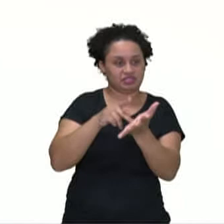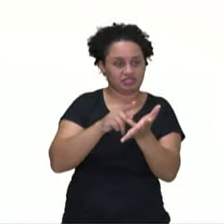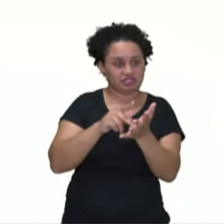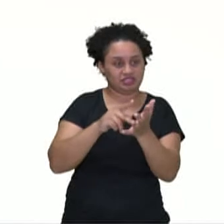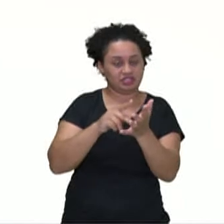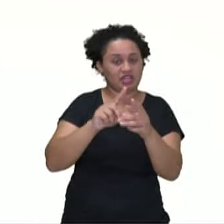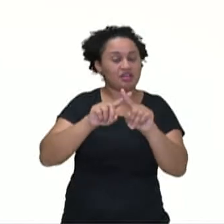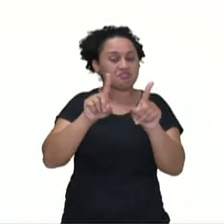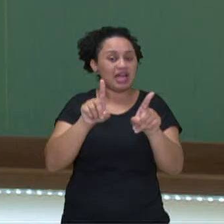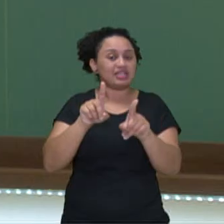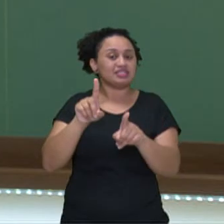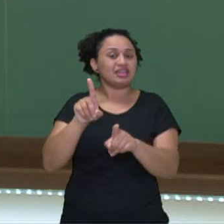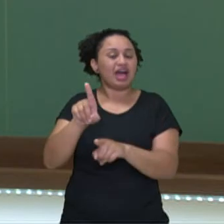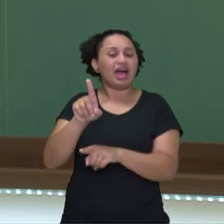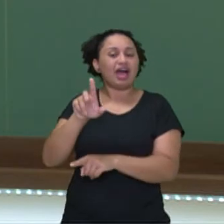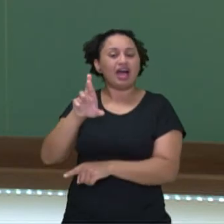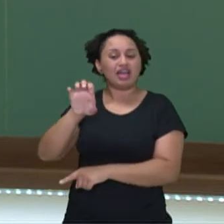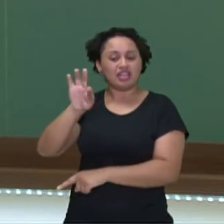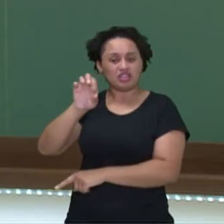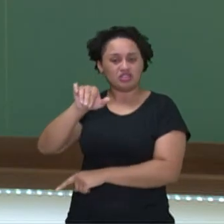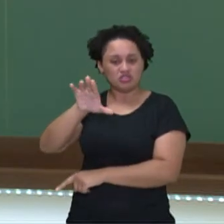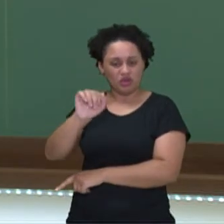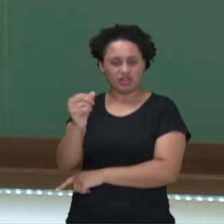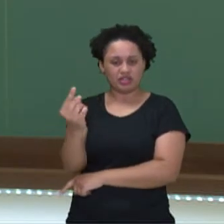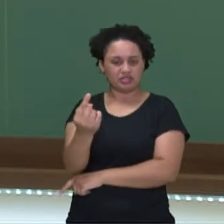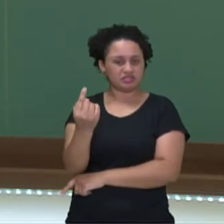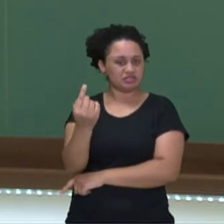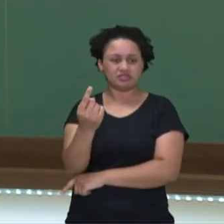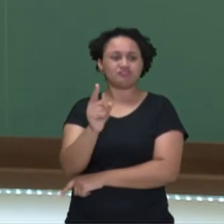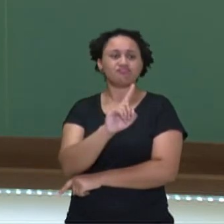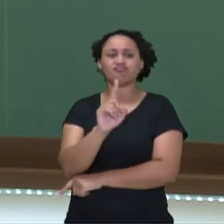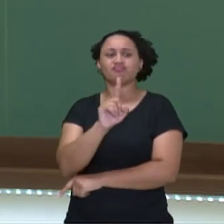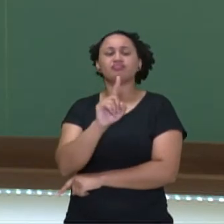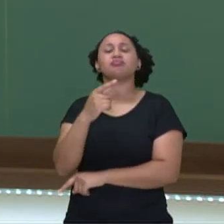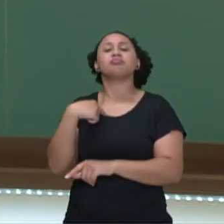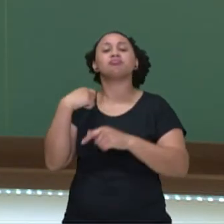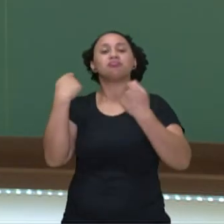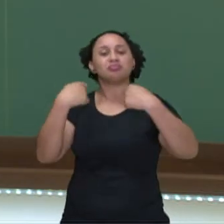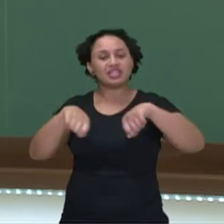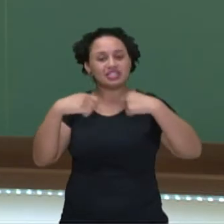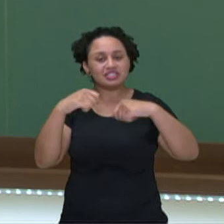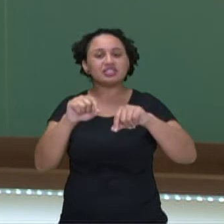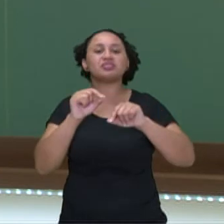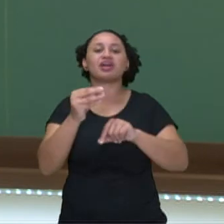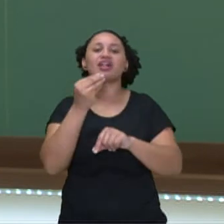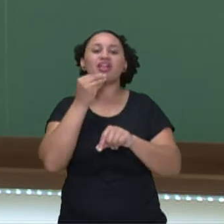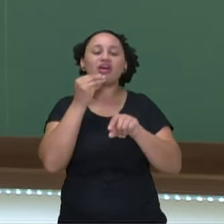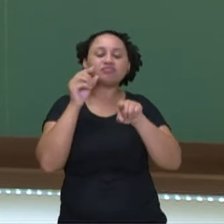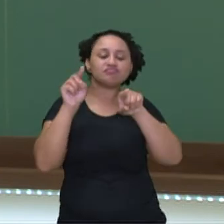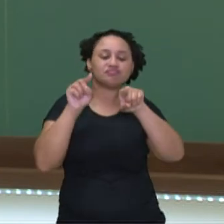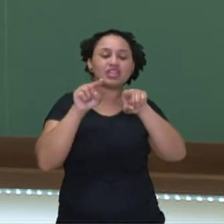retórica, ela não pode nunca andar isoladamente. A retórica, ela depende da lógica, elas